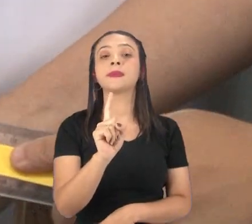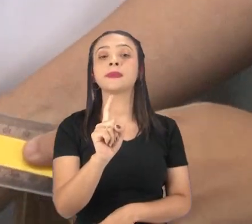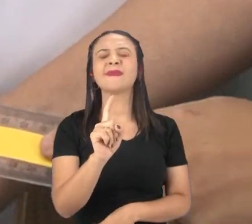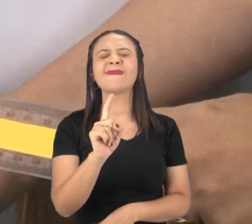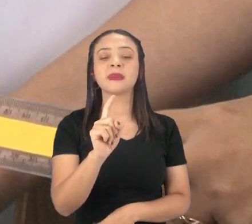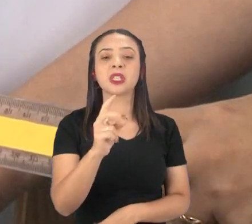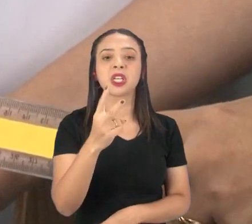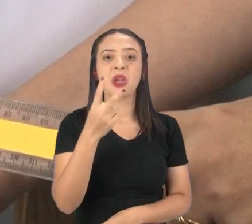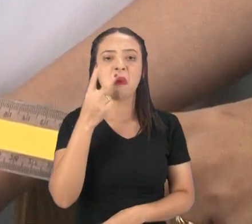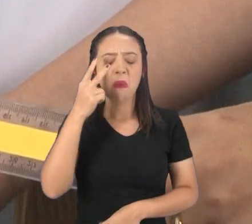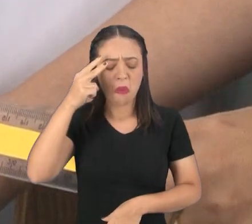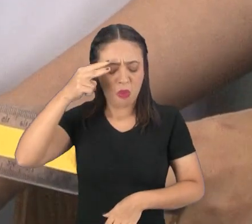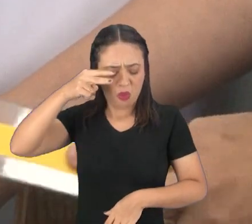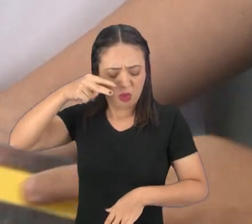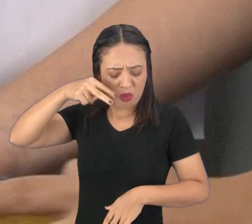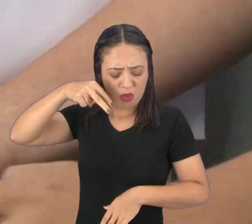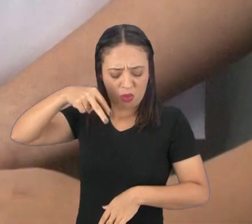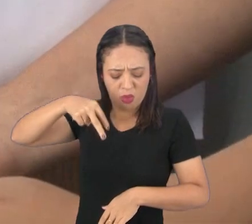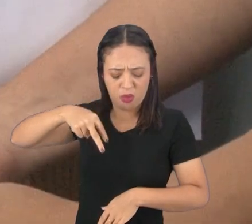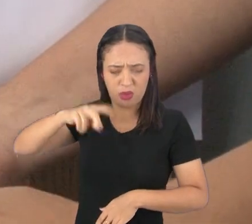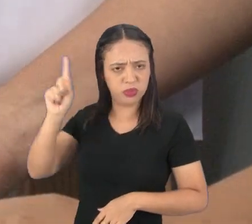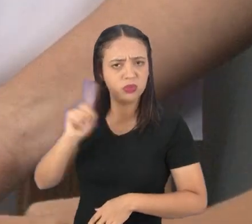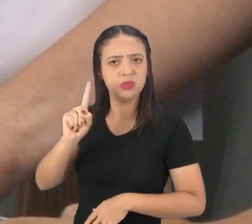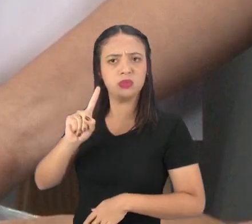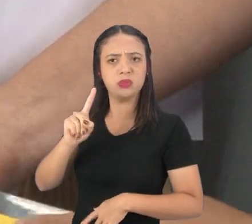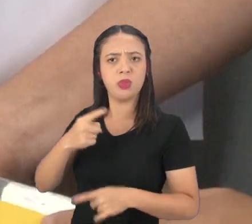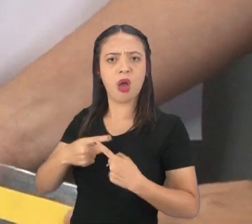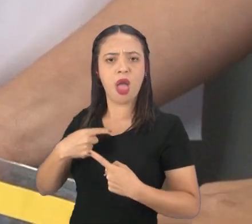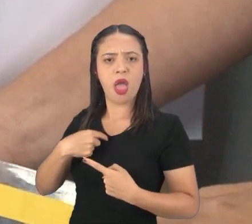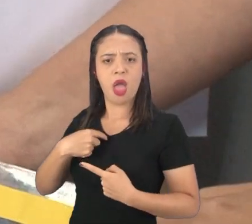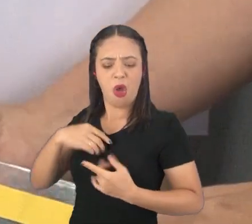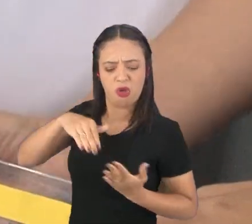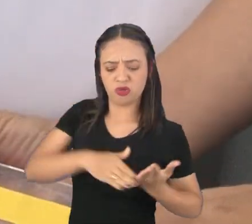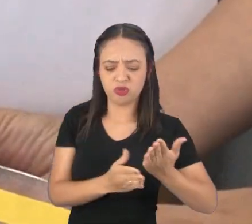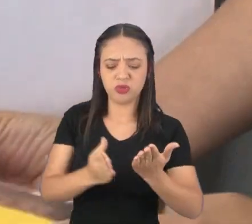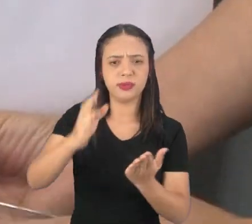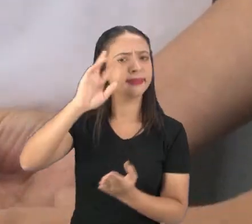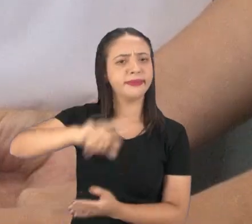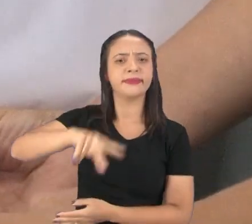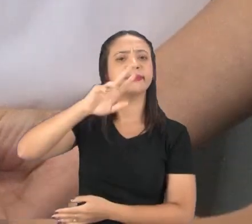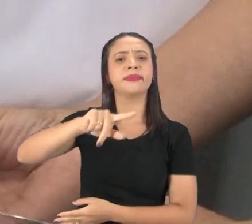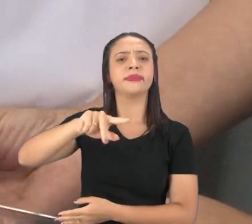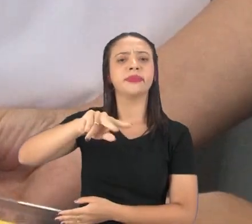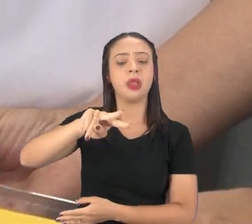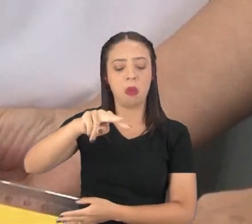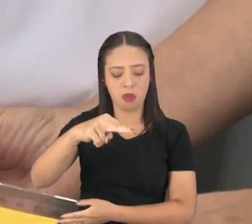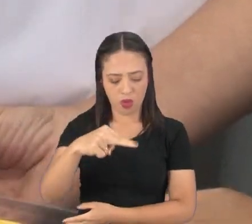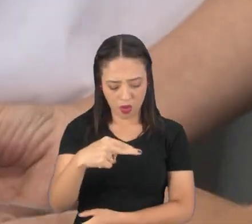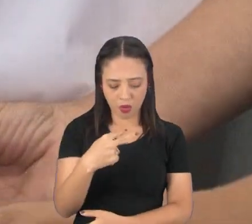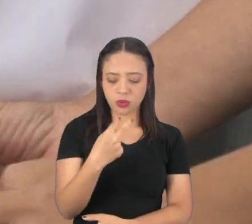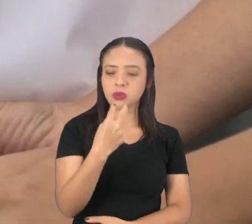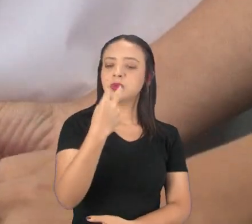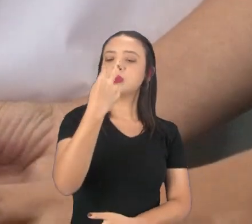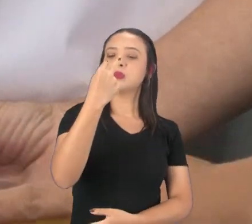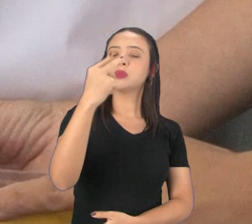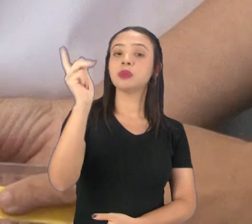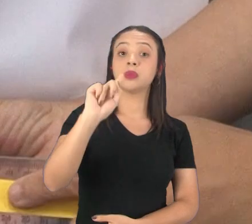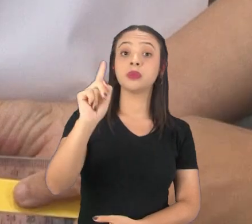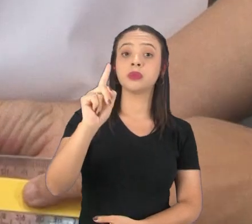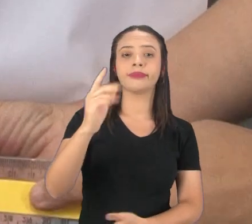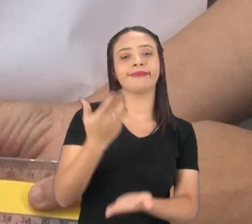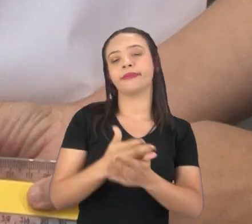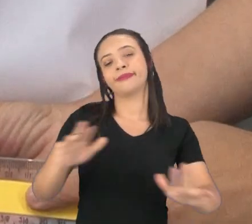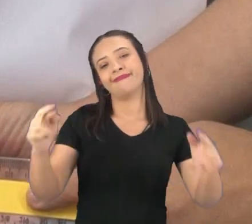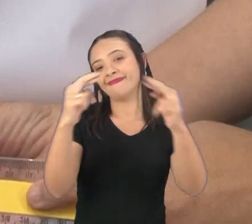Não me olhe de baixo, que eu não sou riacho. E não me olhe de cima, que